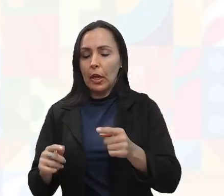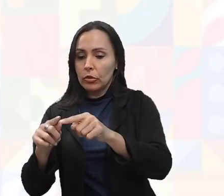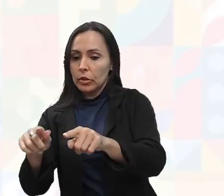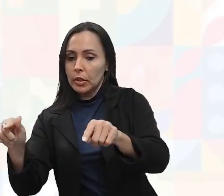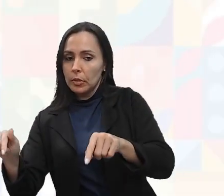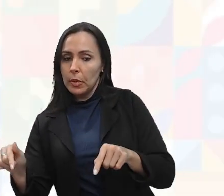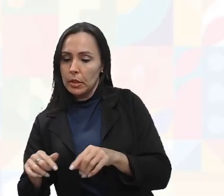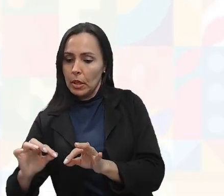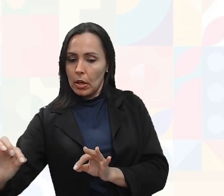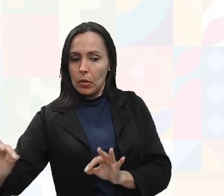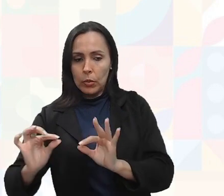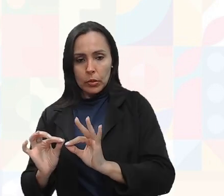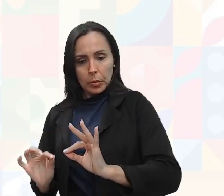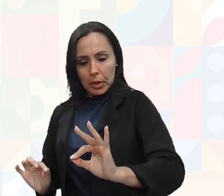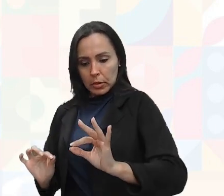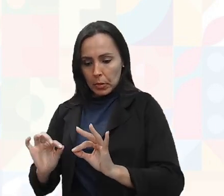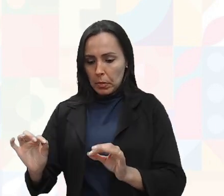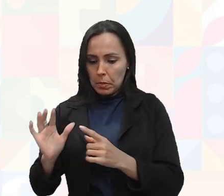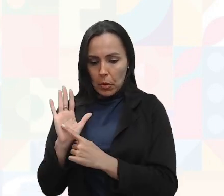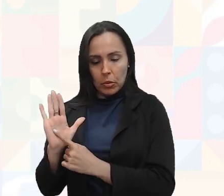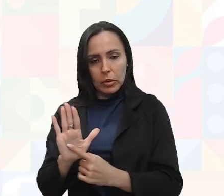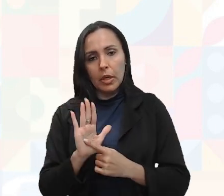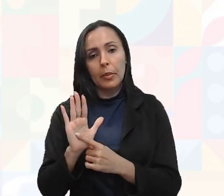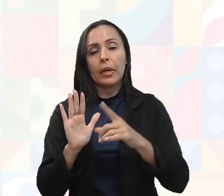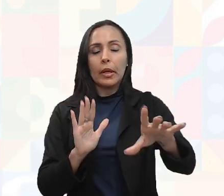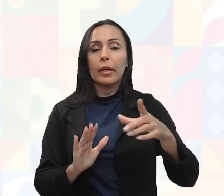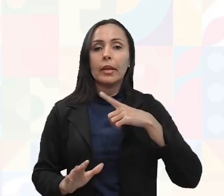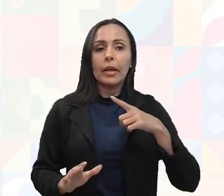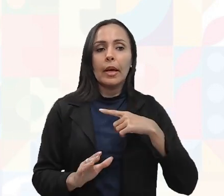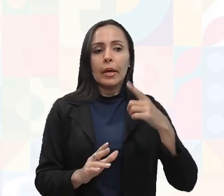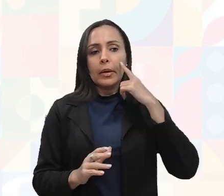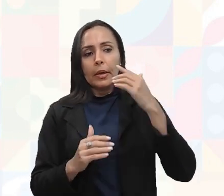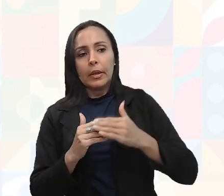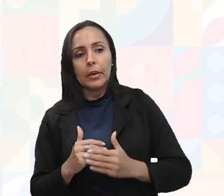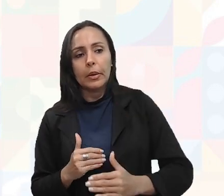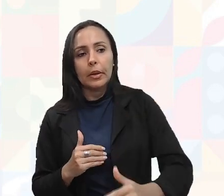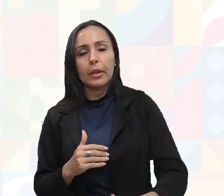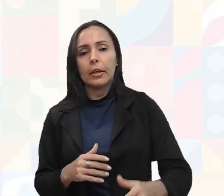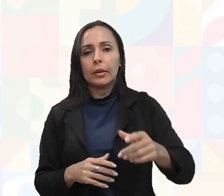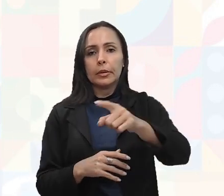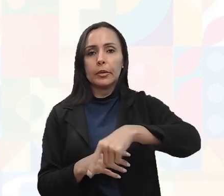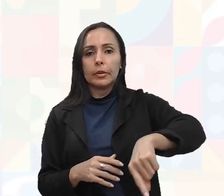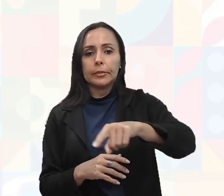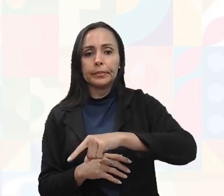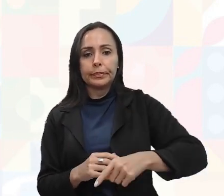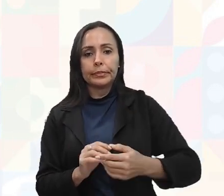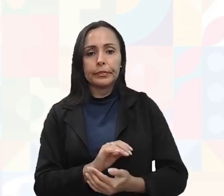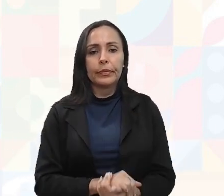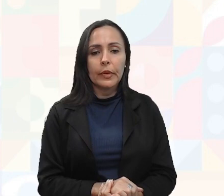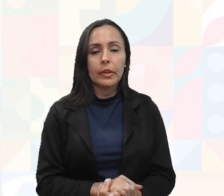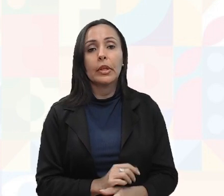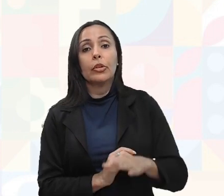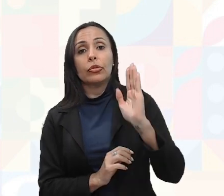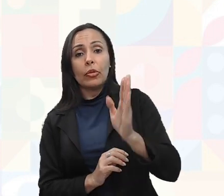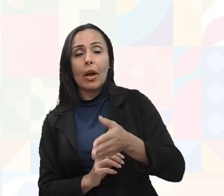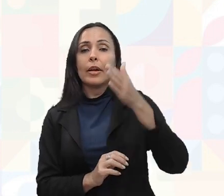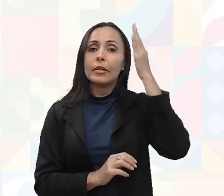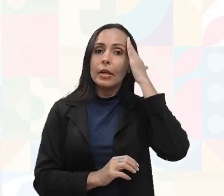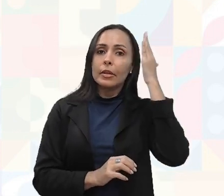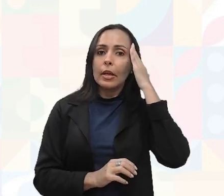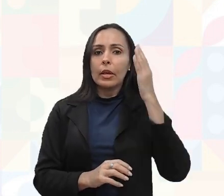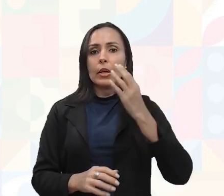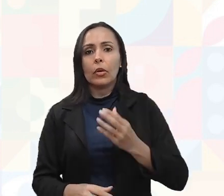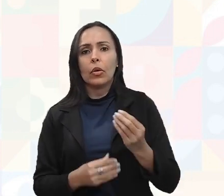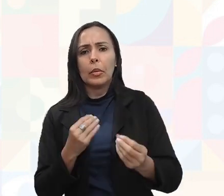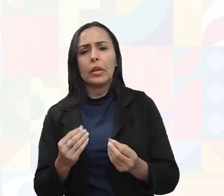mostrar as circulações, para que a gente tenha, a partir do momento de olhar para essa planta, a gente já entender como é que vai ser